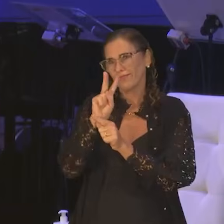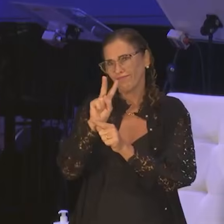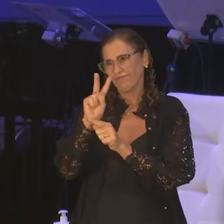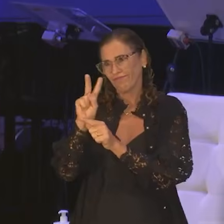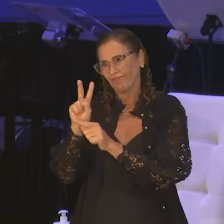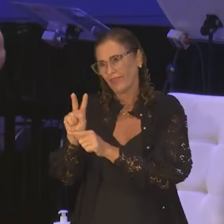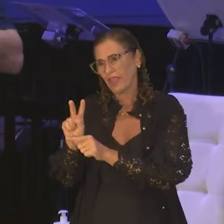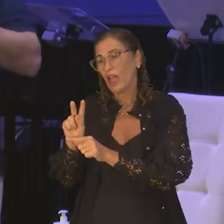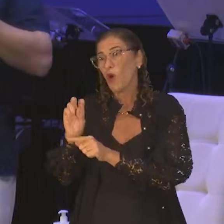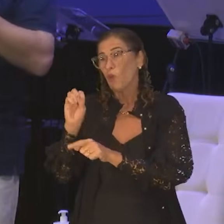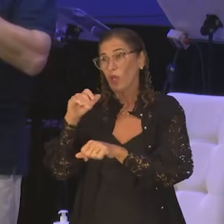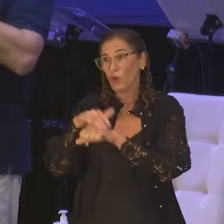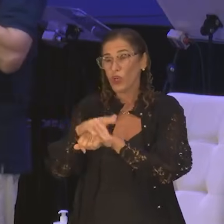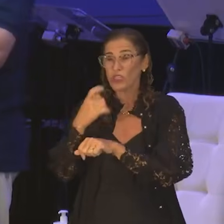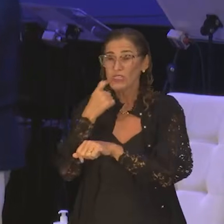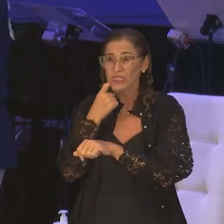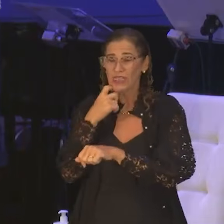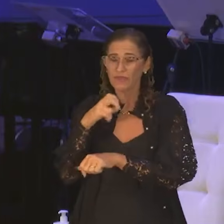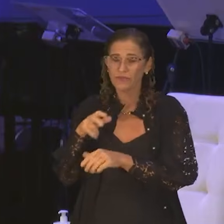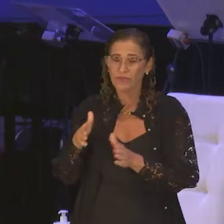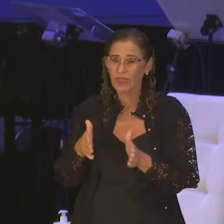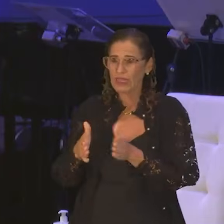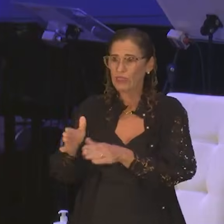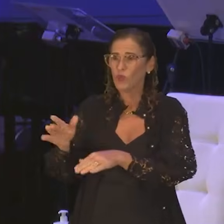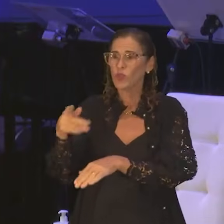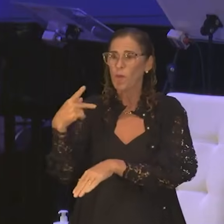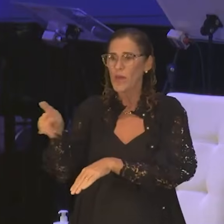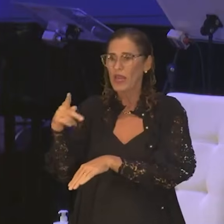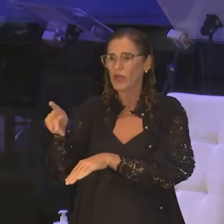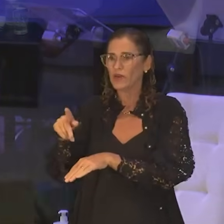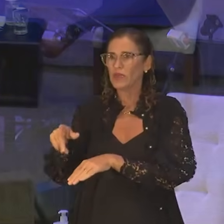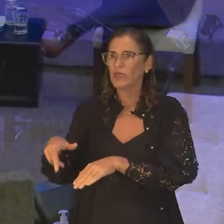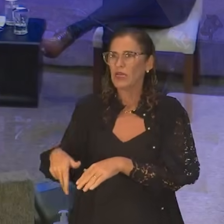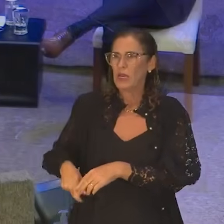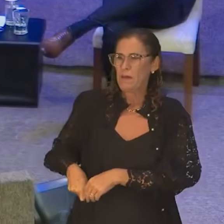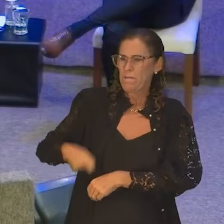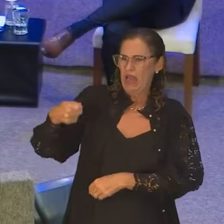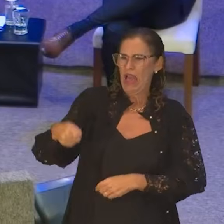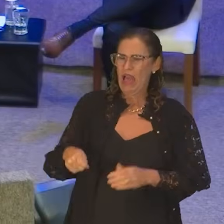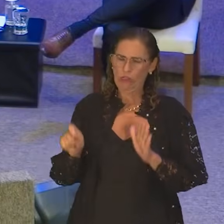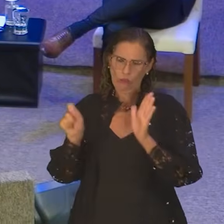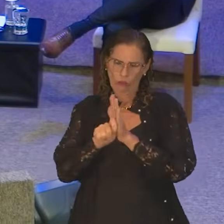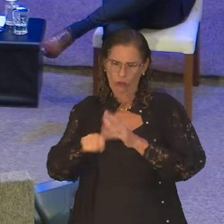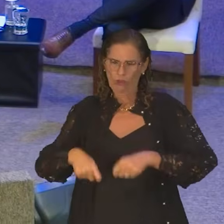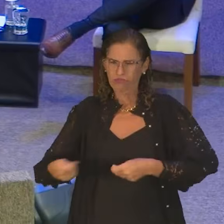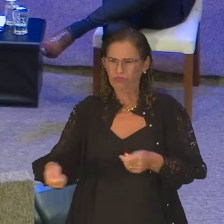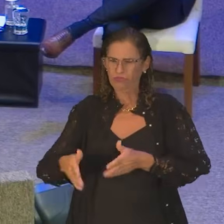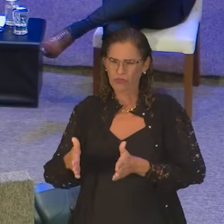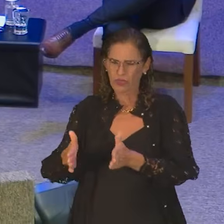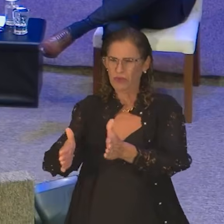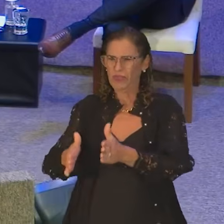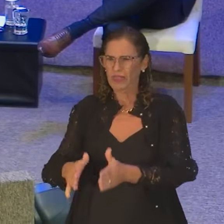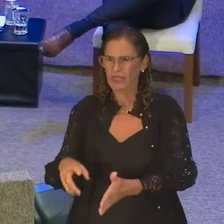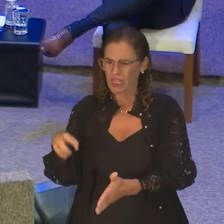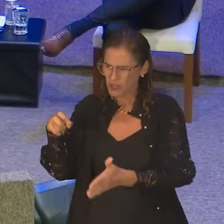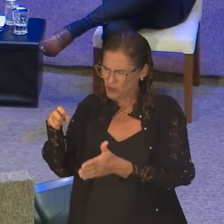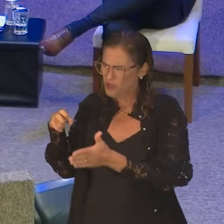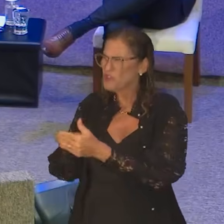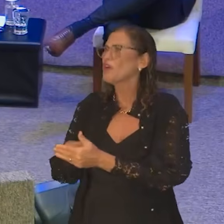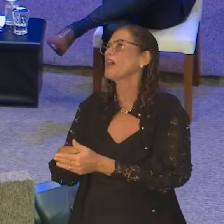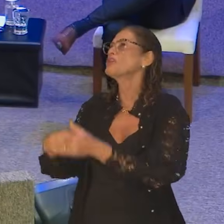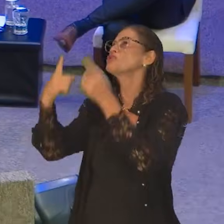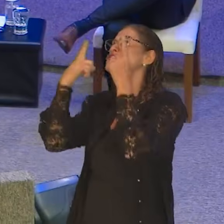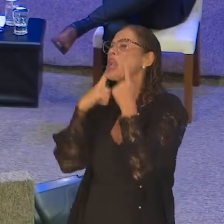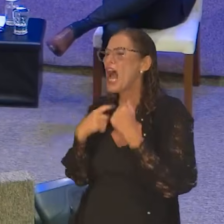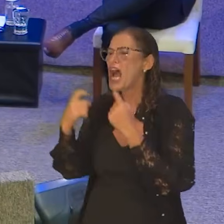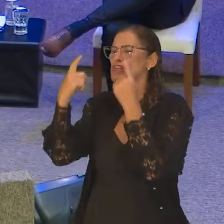Uma noite de sexta-feira, andando nas ruas do Paraguai, tirei a arma, tirei a droga, tirei tudo no meio da estrada, me ajoelhei e comecei a